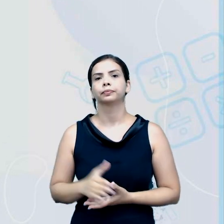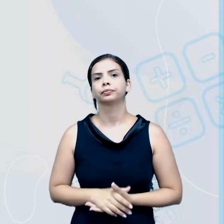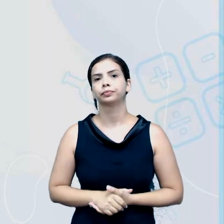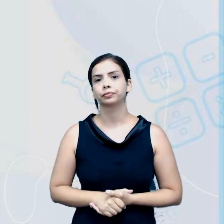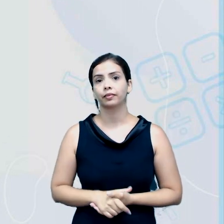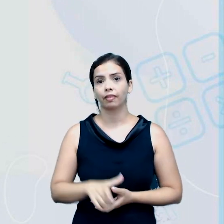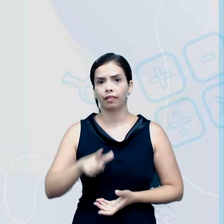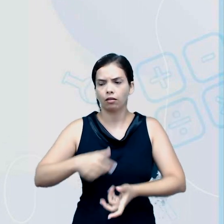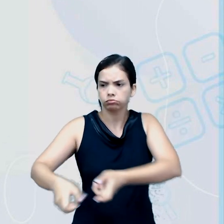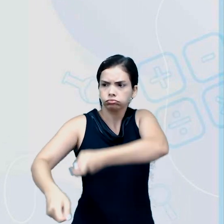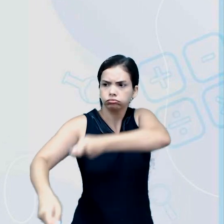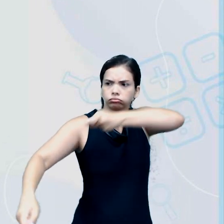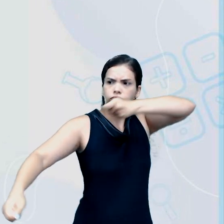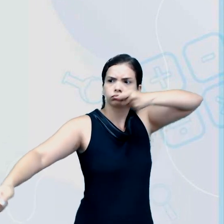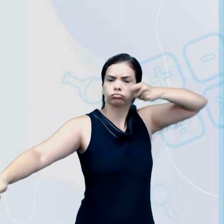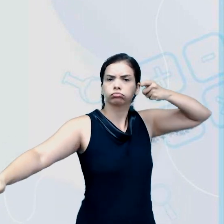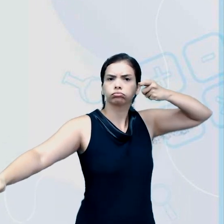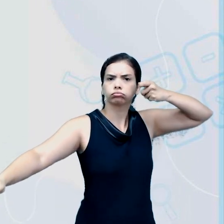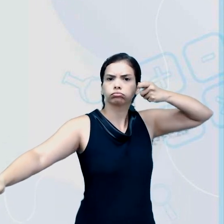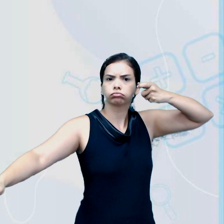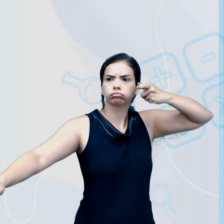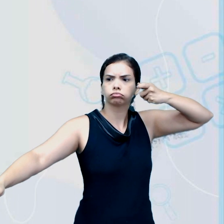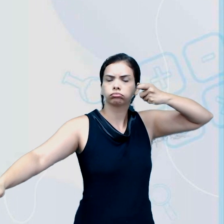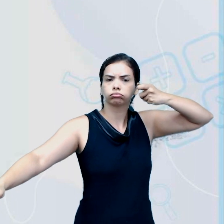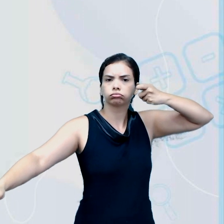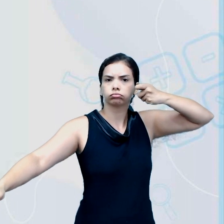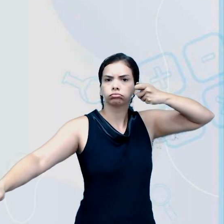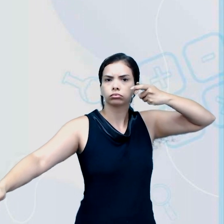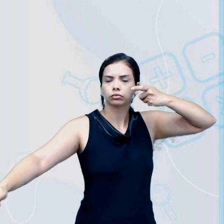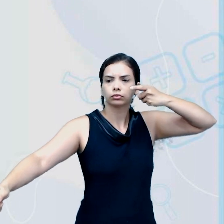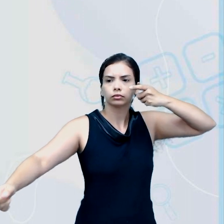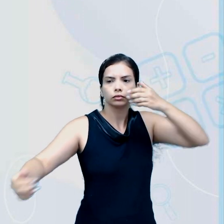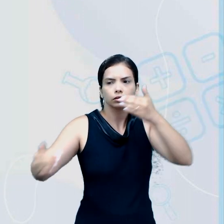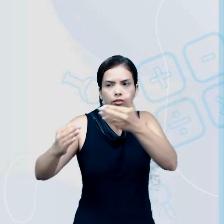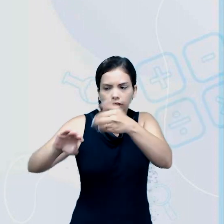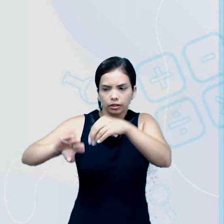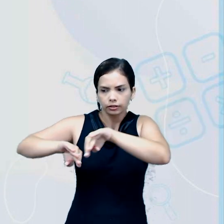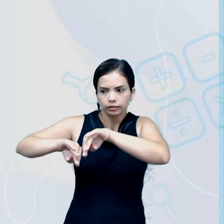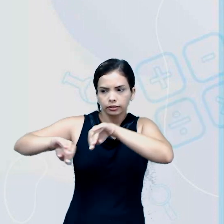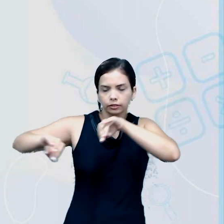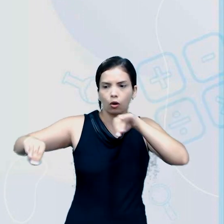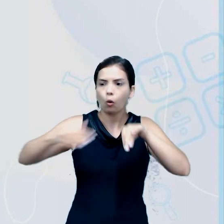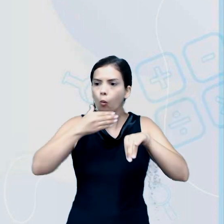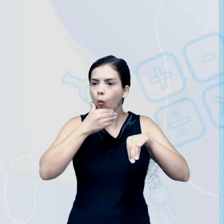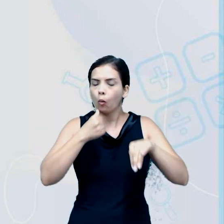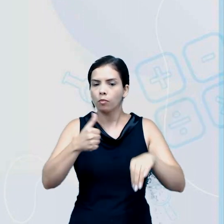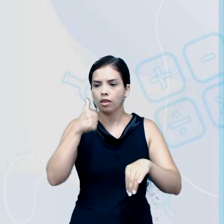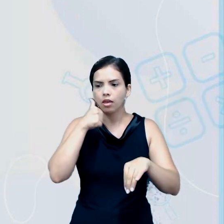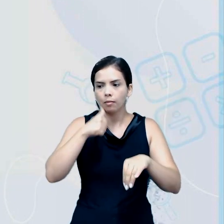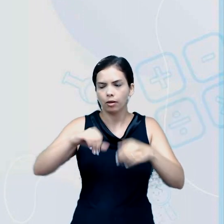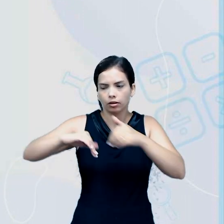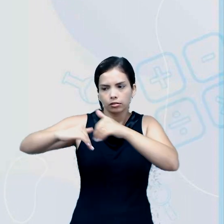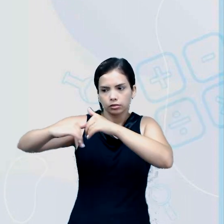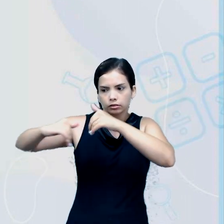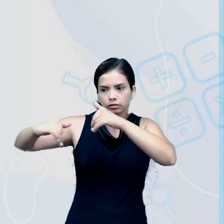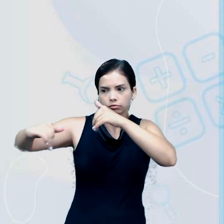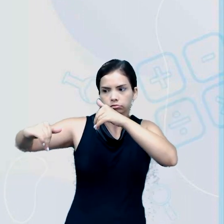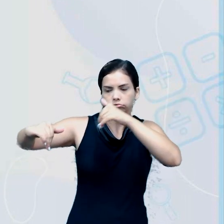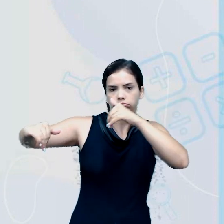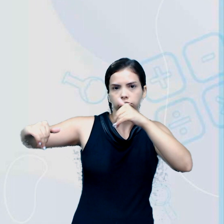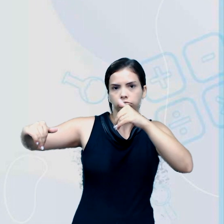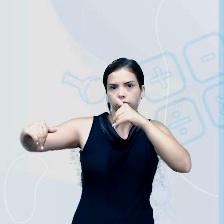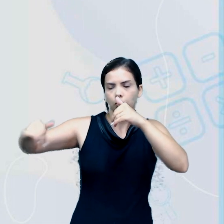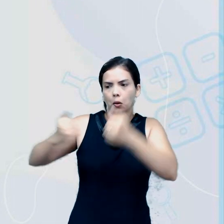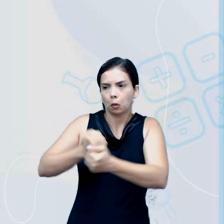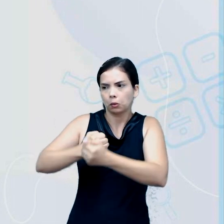estão com arco e flecha E aí eles vão se afastando um do outro usando o peso do próprio corpo